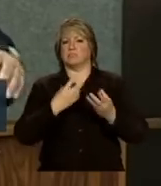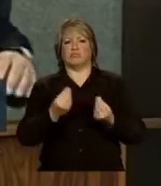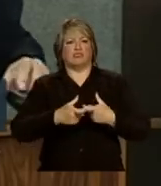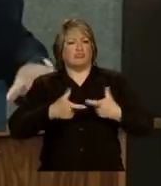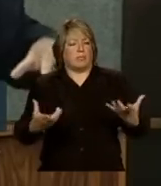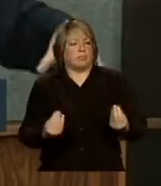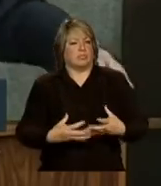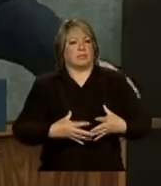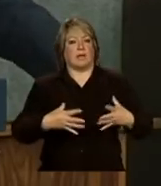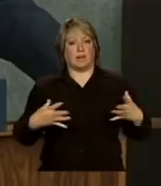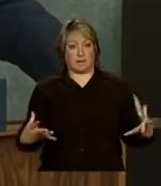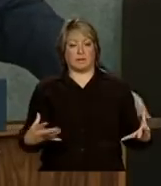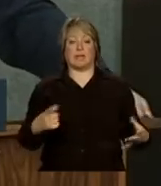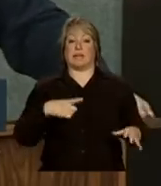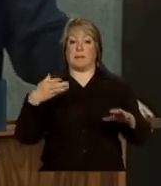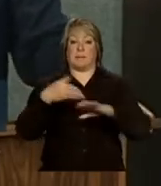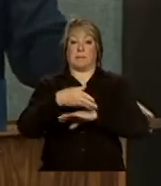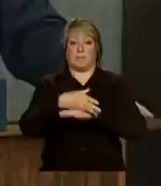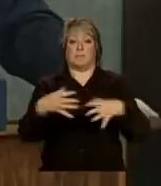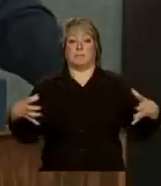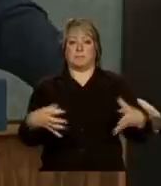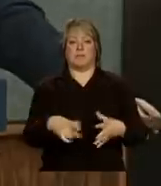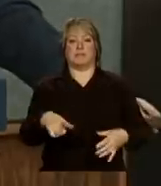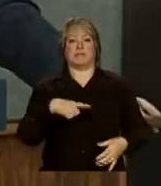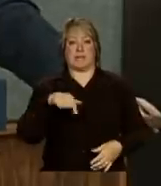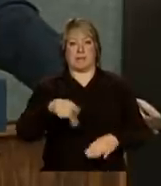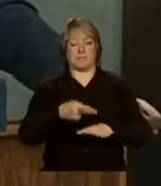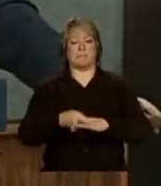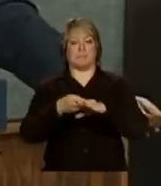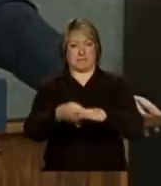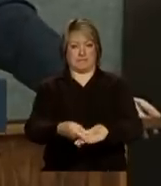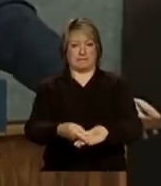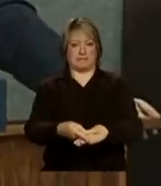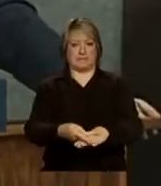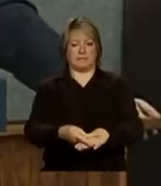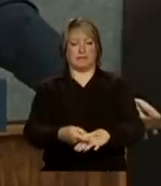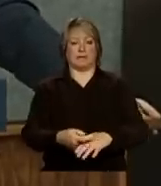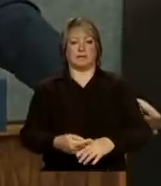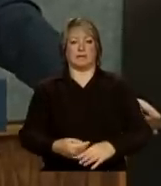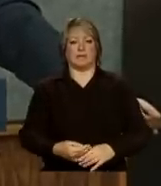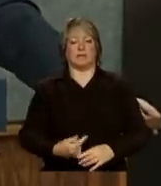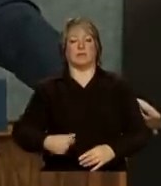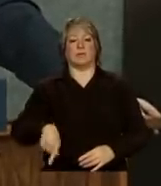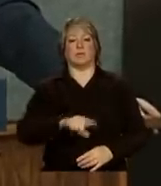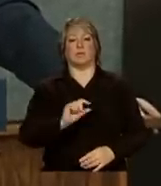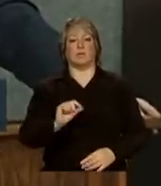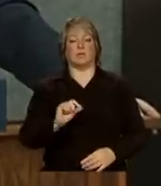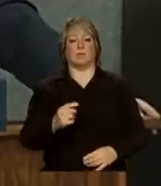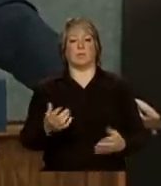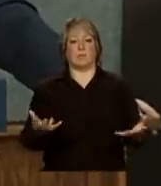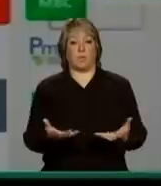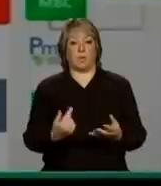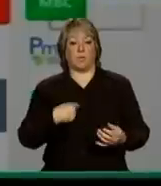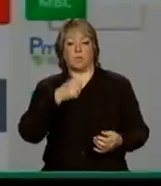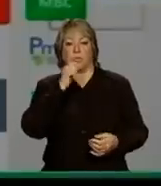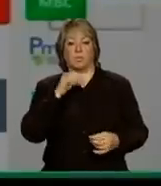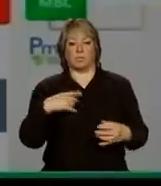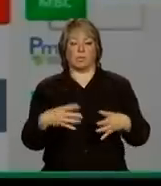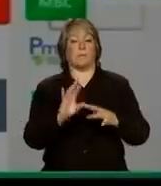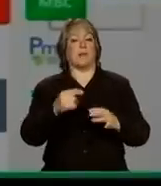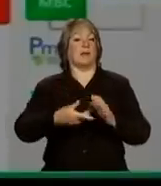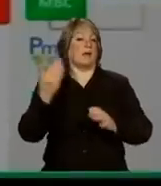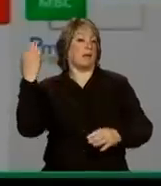temos uma participação de eh na nessa essa premiação o número atual eu não estou mas o ano